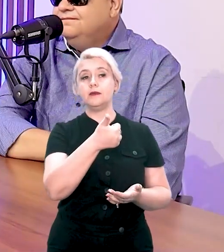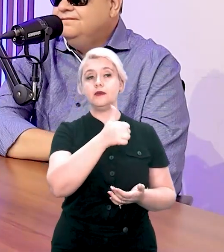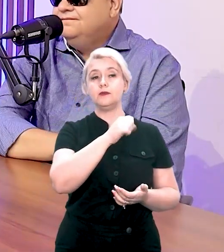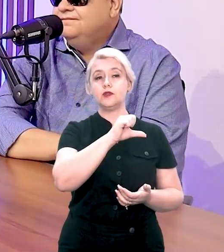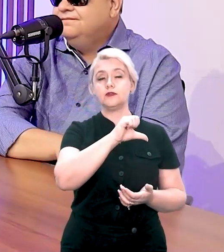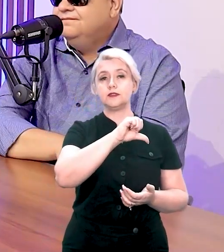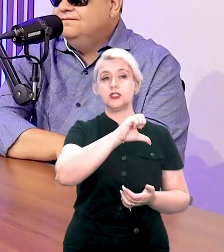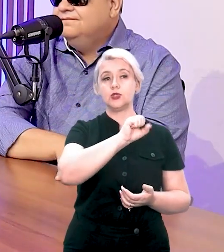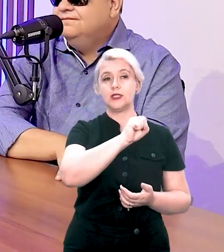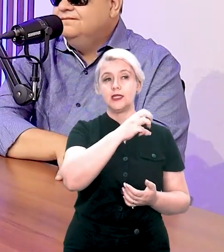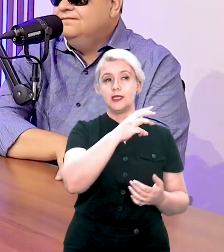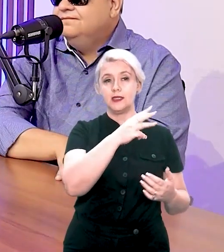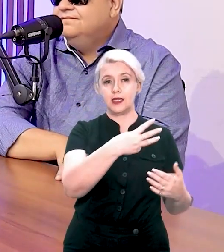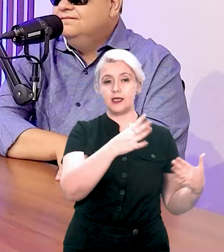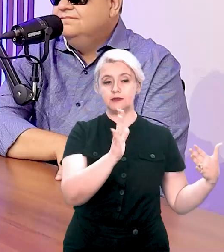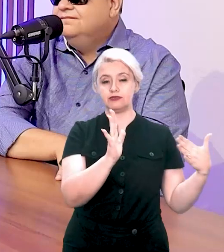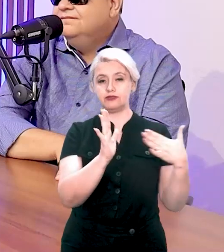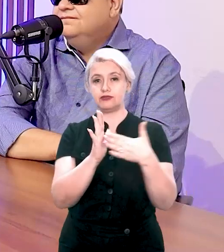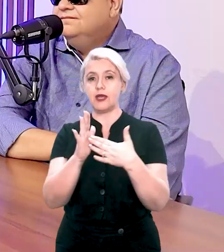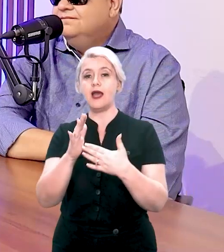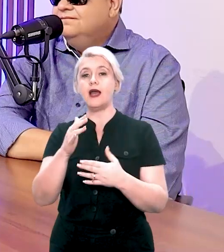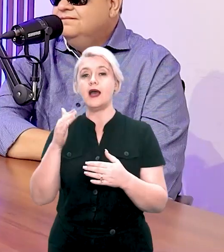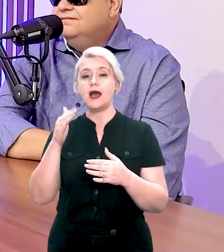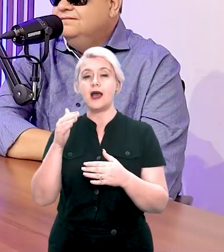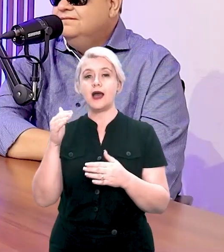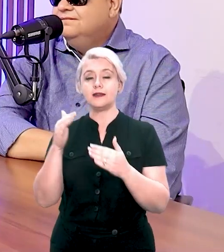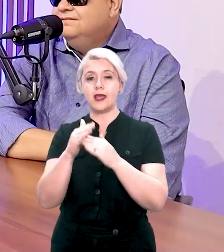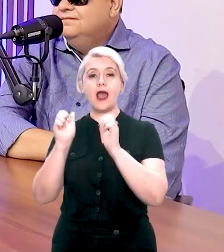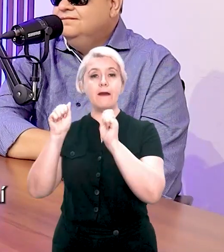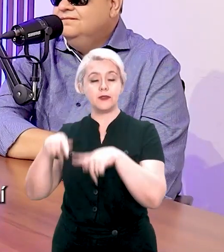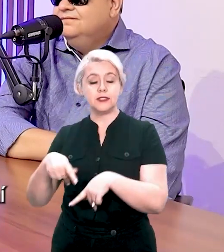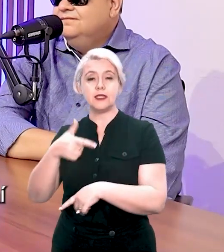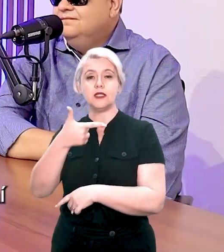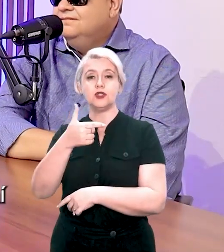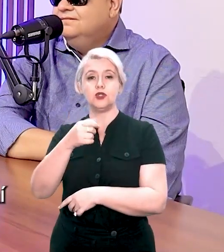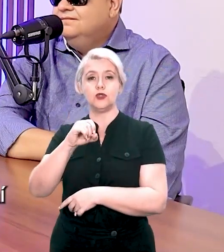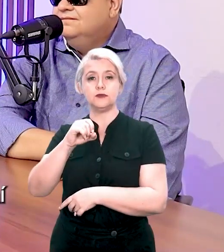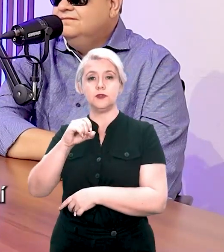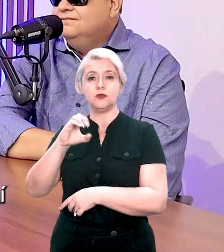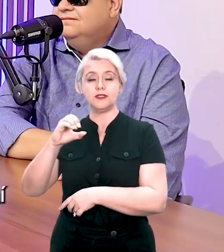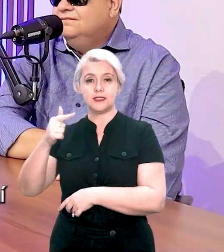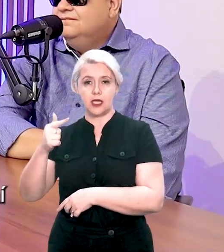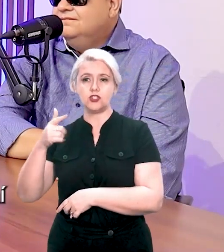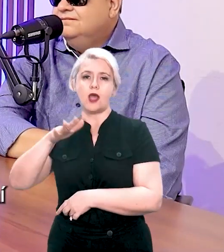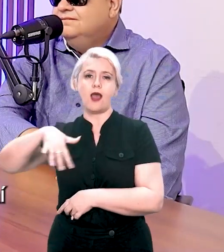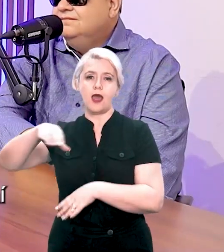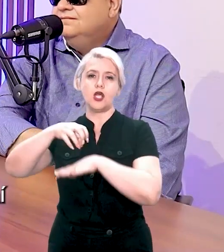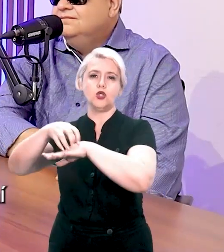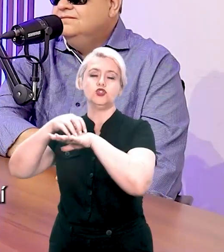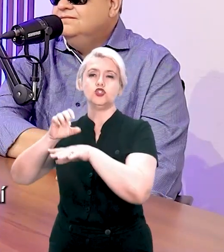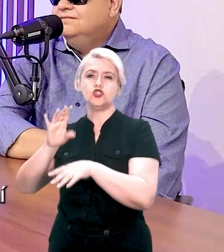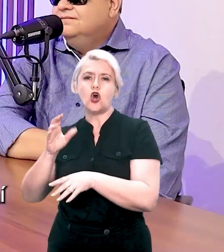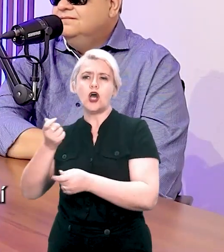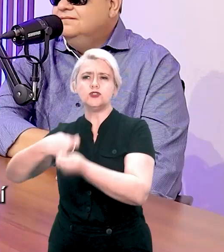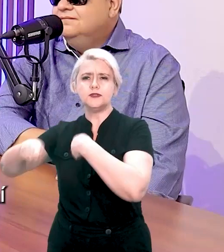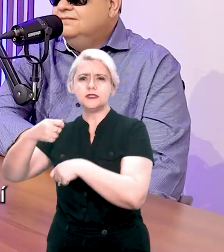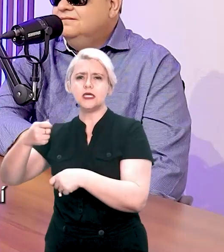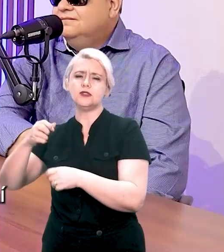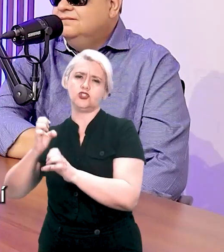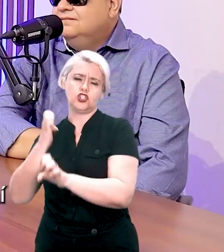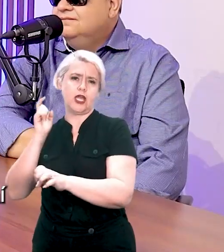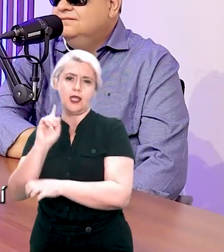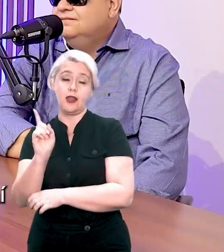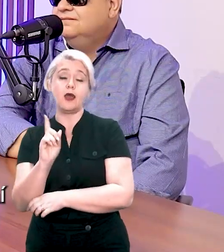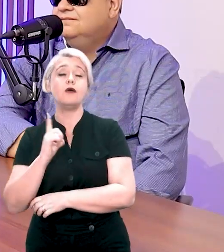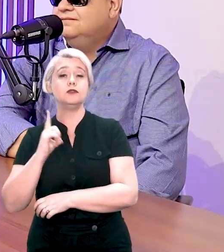em 2007, eu estive ligado à área de logística, né? Daí, não só administrando a engenharia, mas aí na minha carreira,